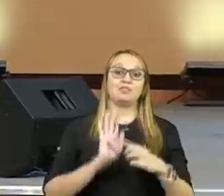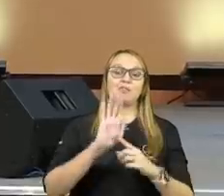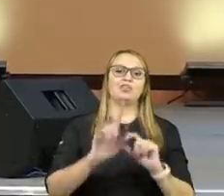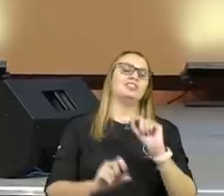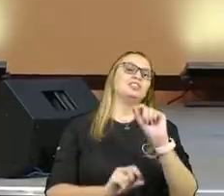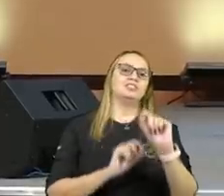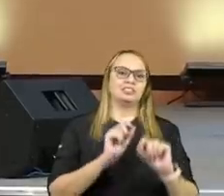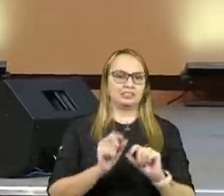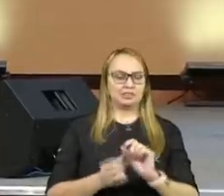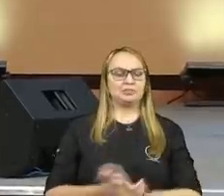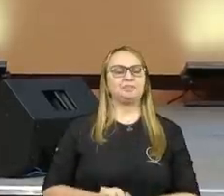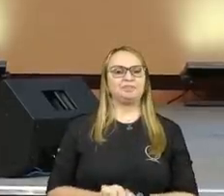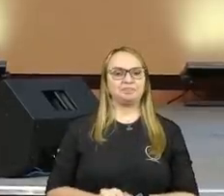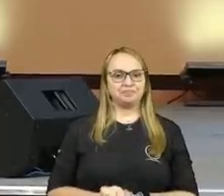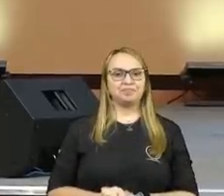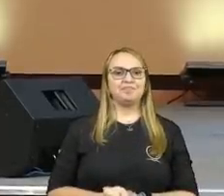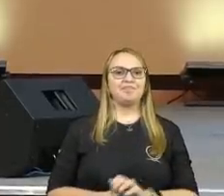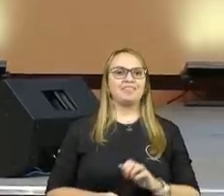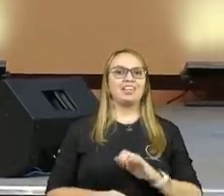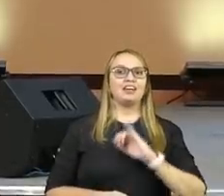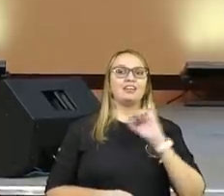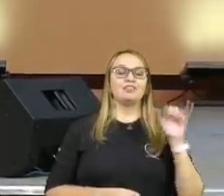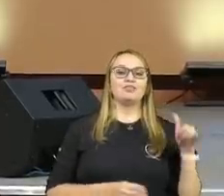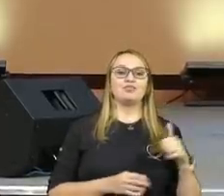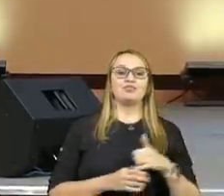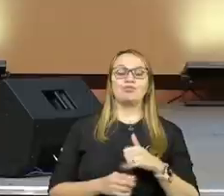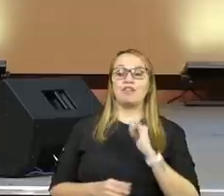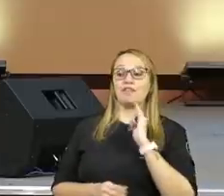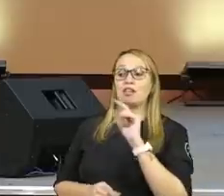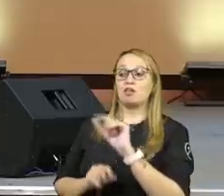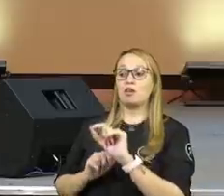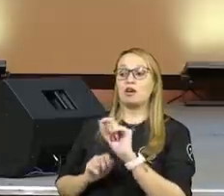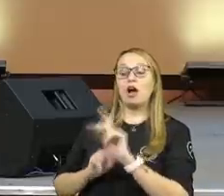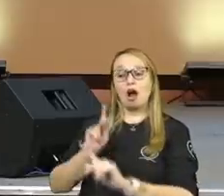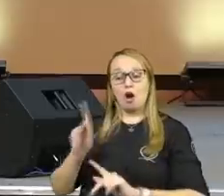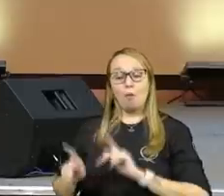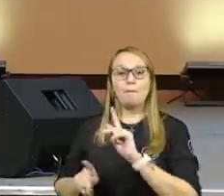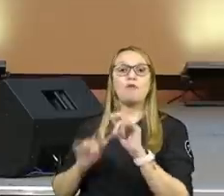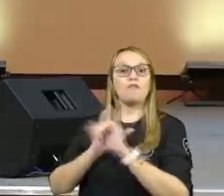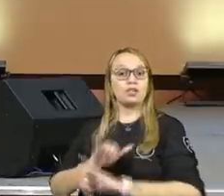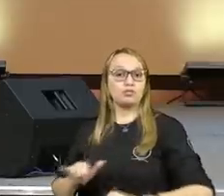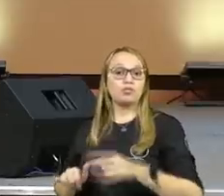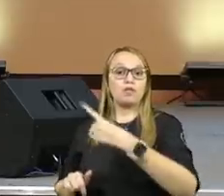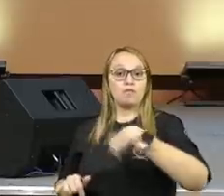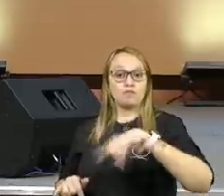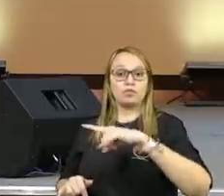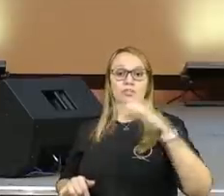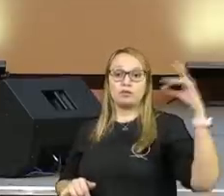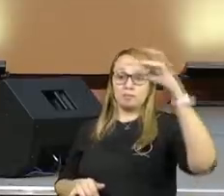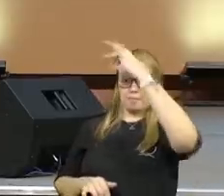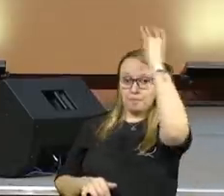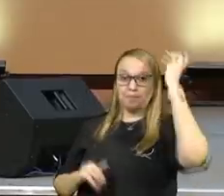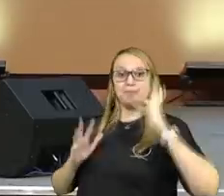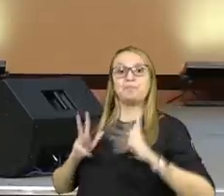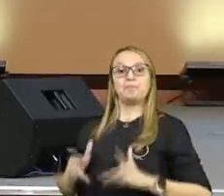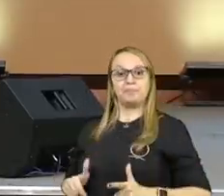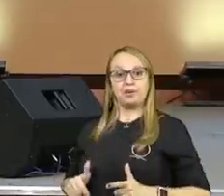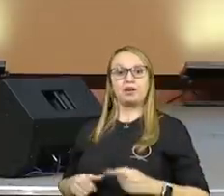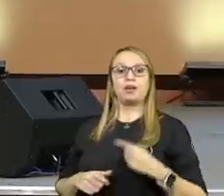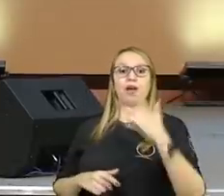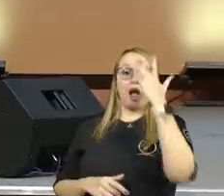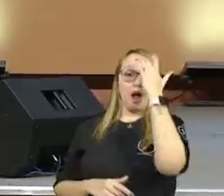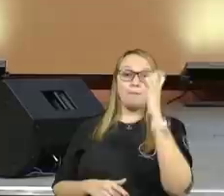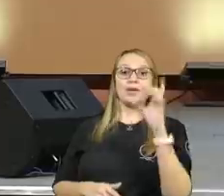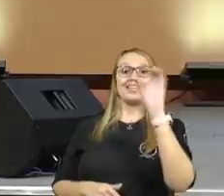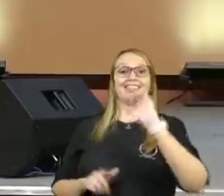assim: disse Josué também ao povo: santificai-vos, porque amanhã fará o